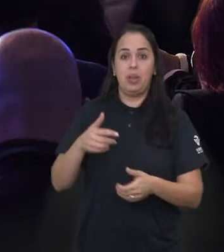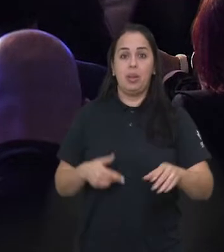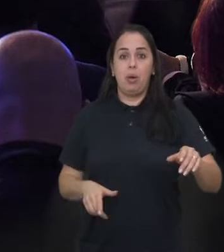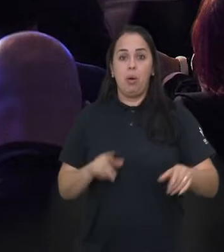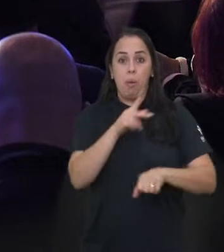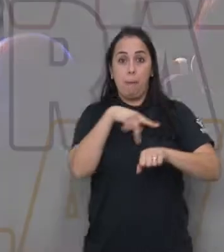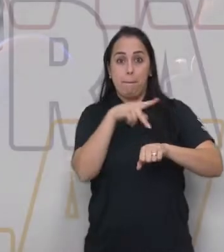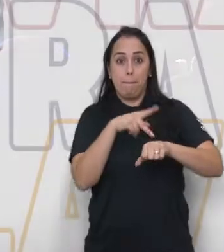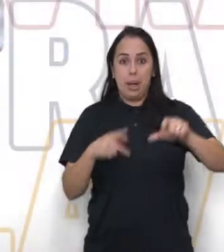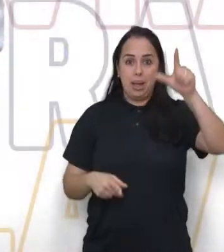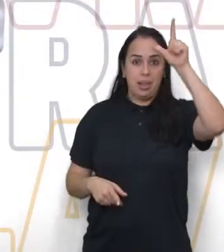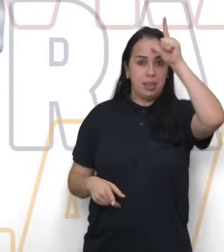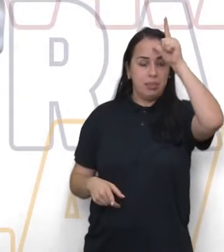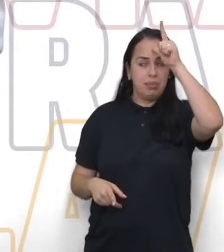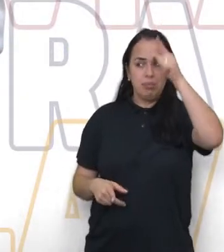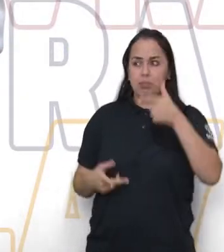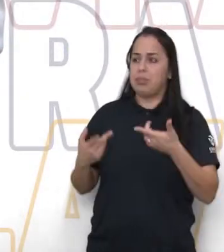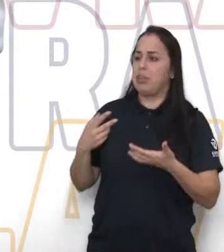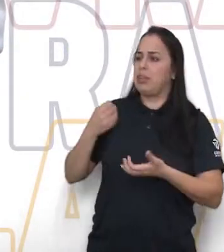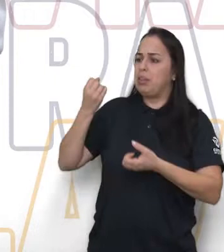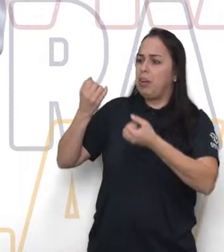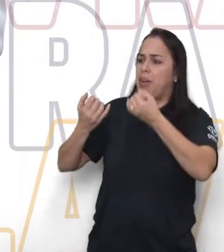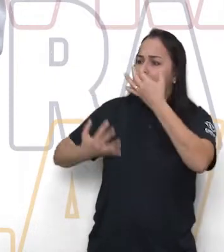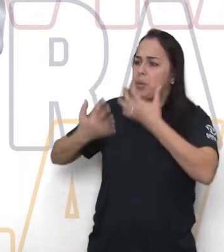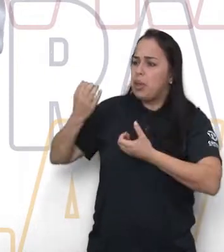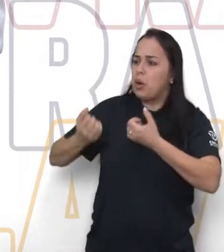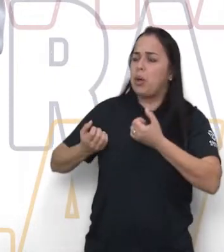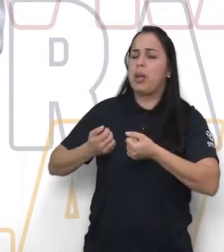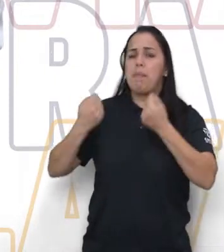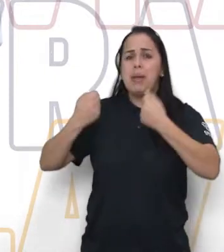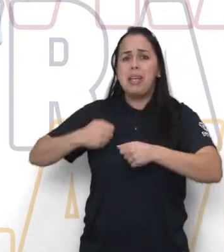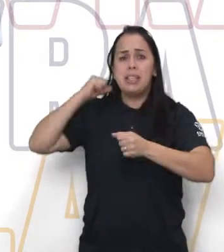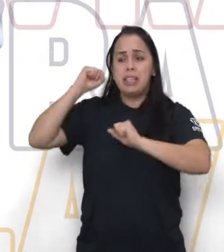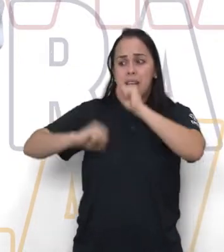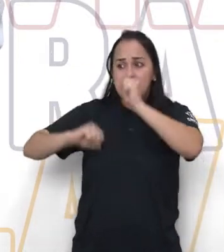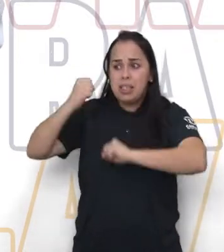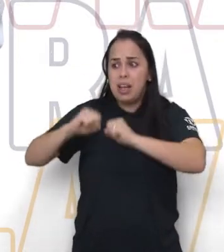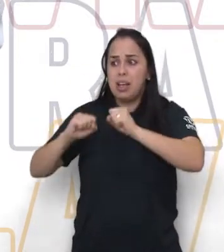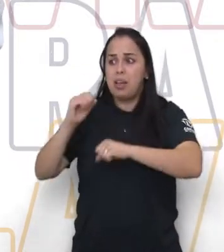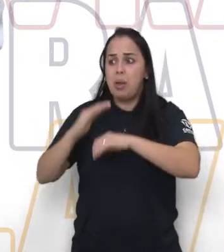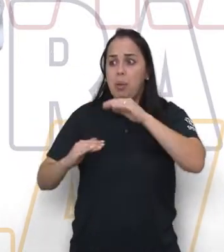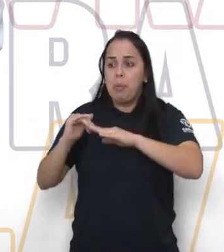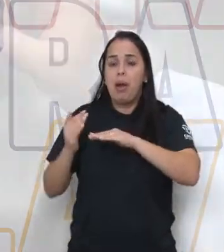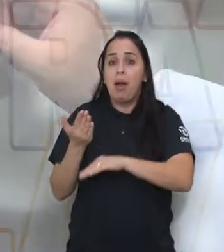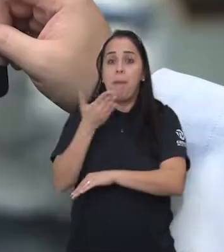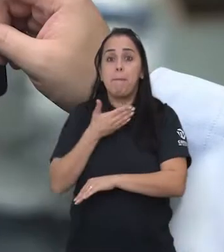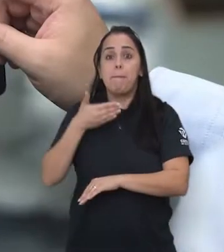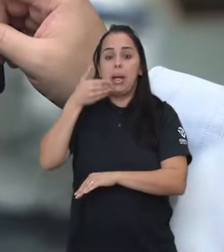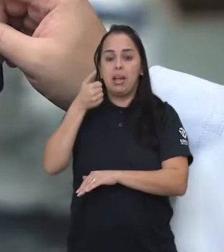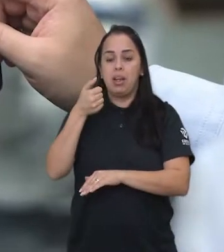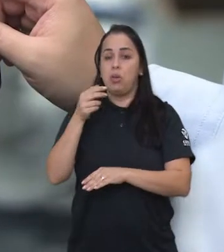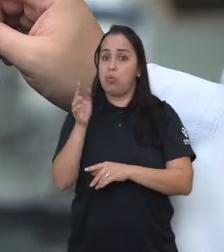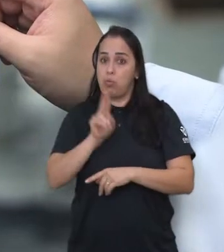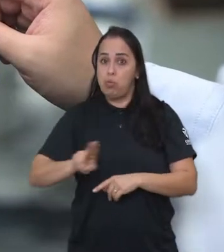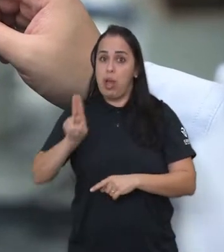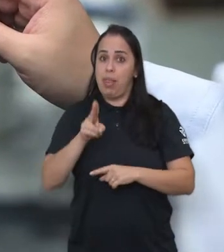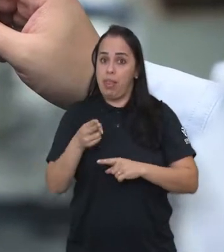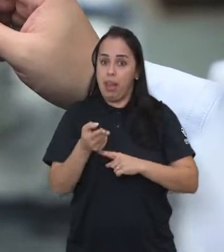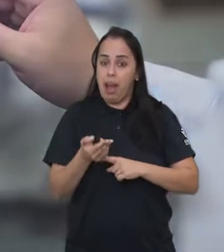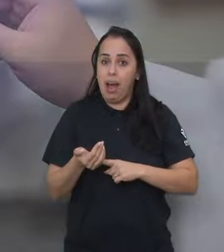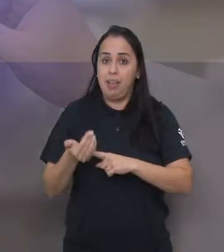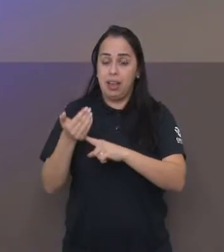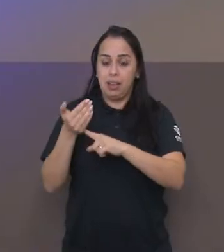Alemanha ela trouxe para mesa essas questões da necessidade de você ter uma indústria mais é fiz e usando as tecnologias